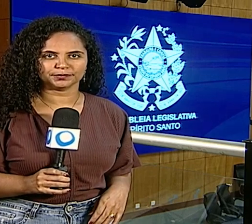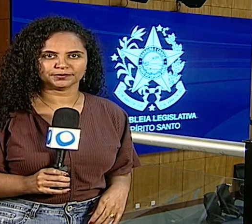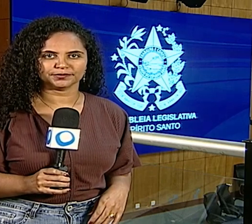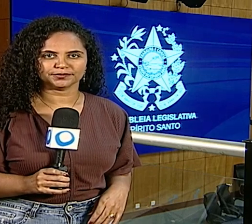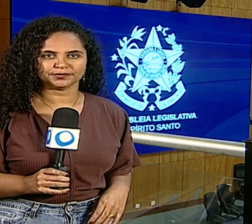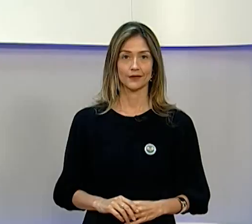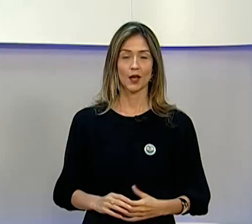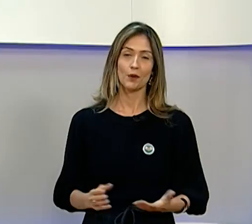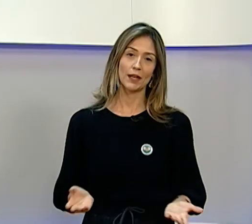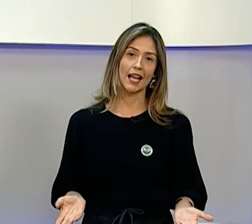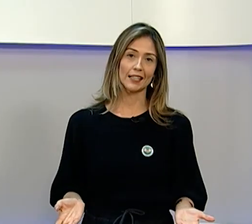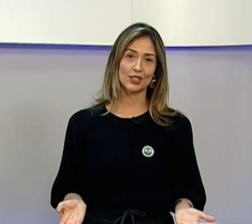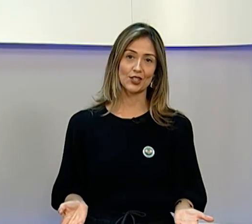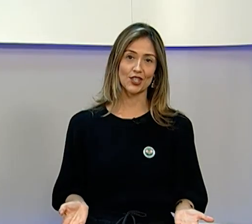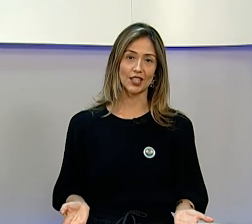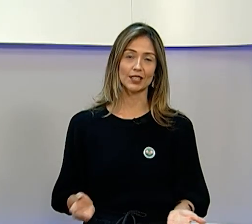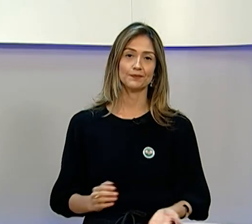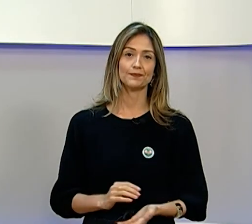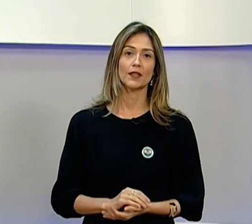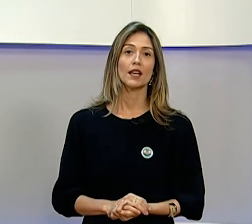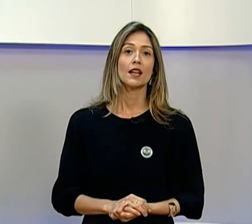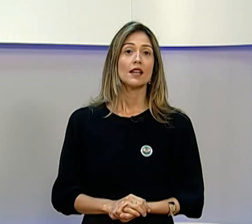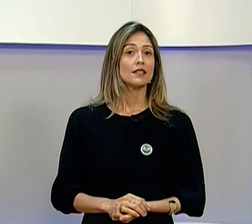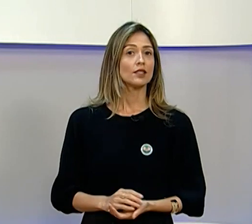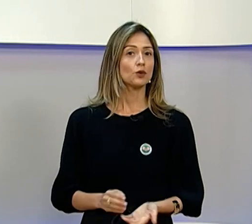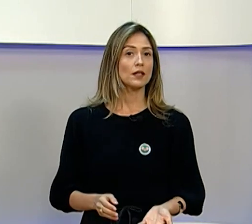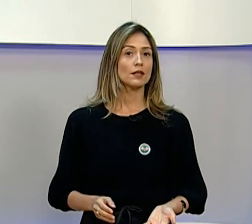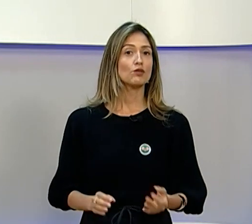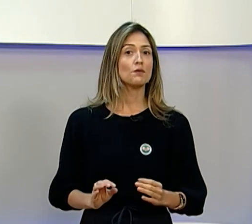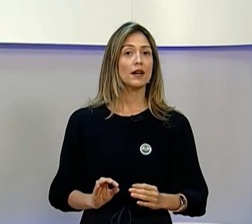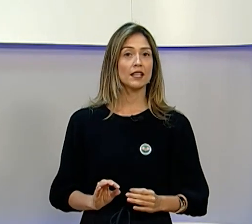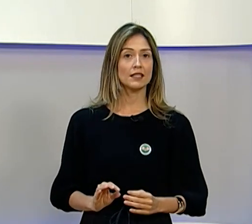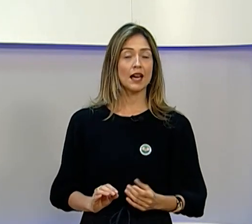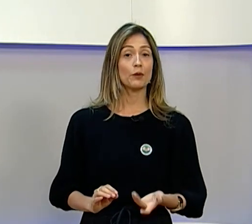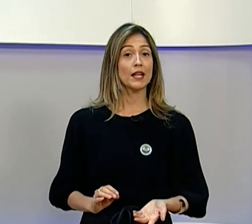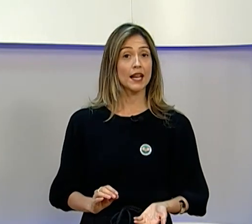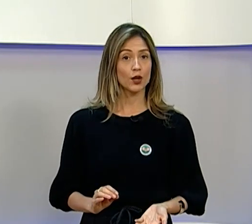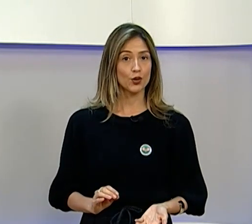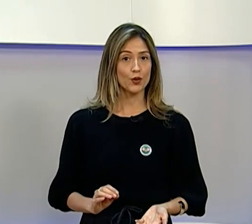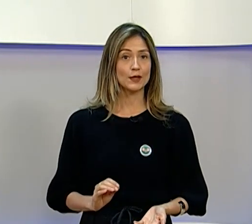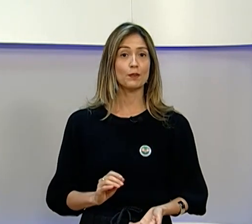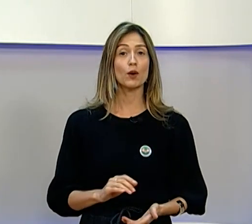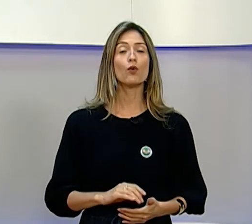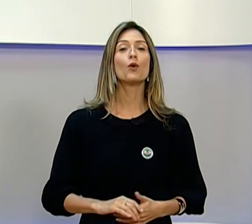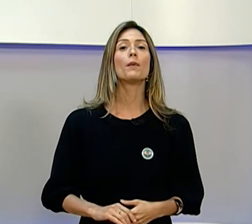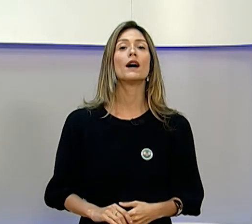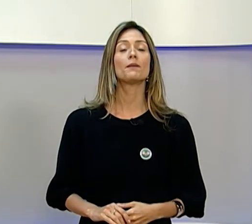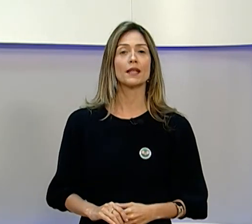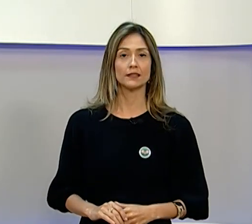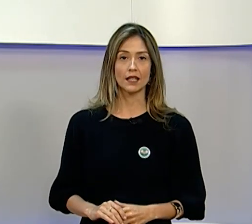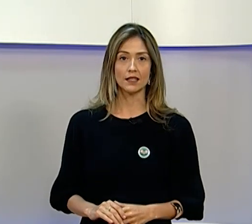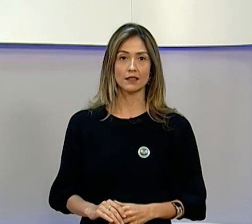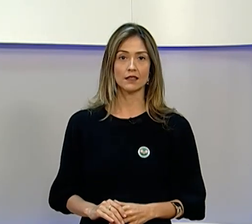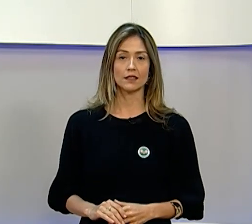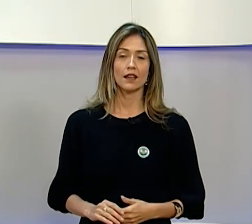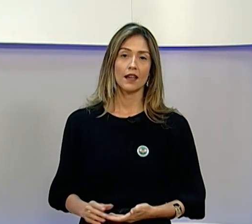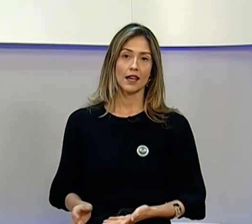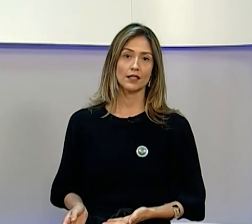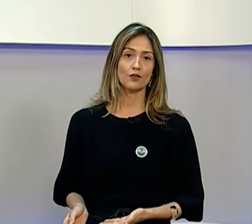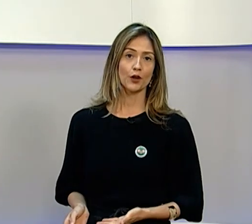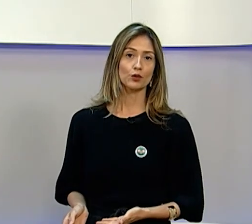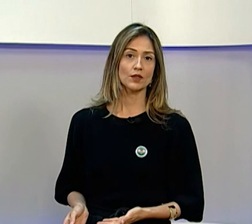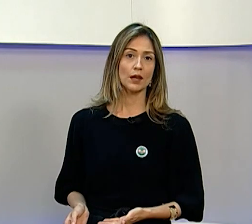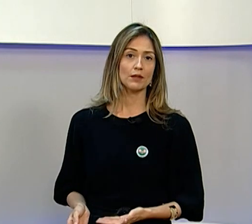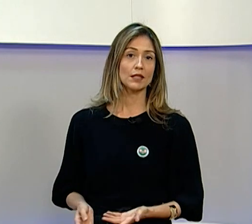estúdio. Obrigada, Titina. Situação de manguezal em Aracruz preocupa ambientalistas.